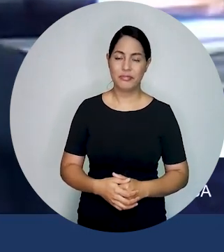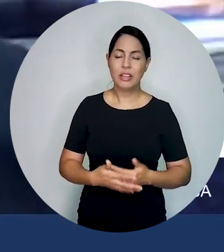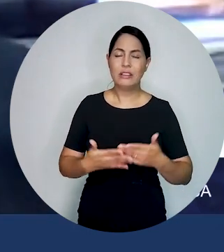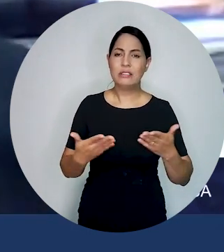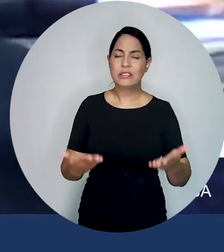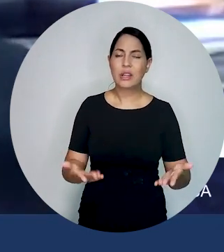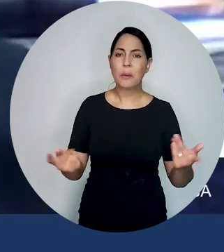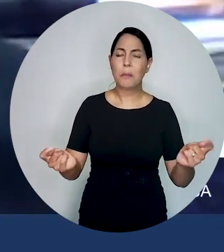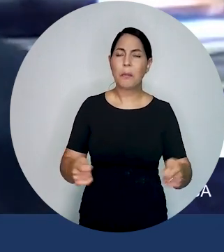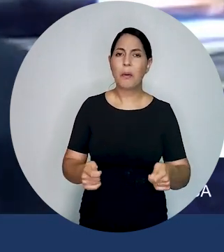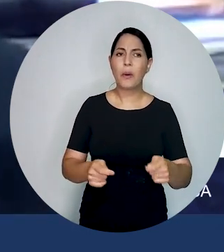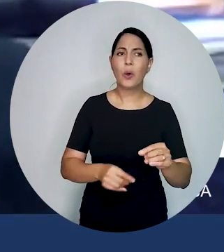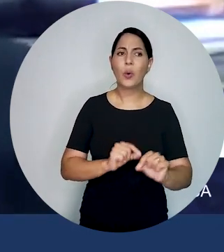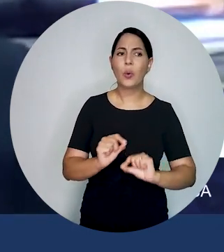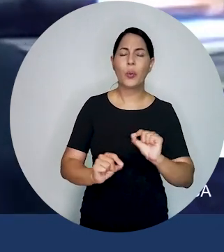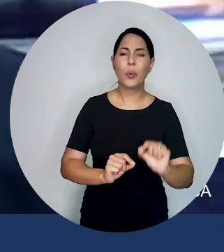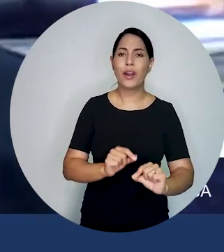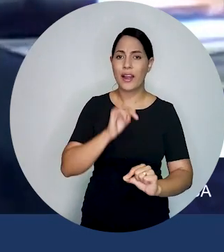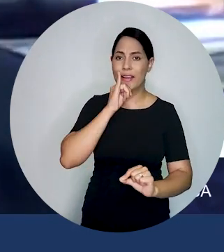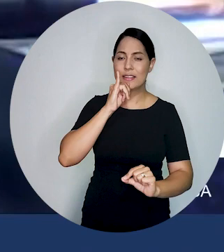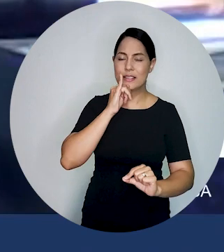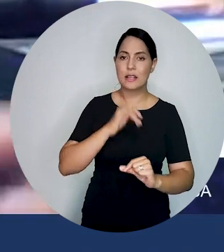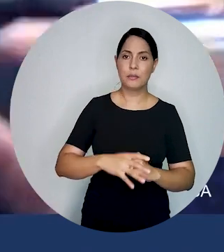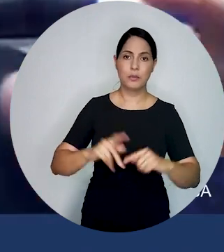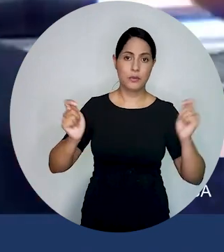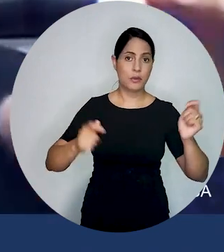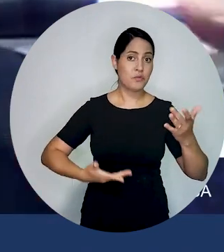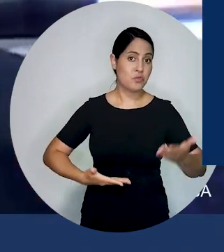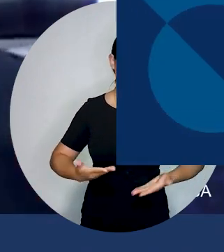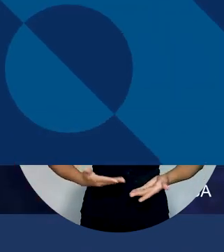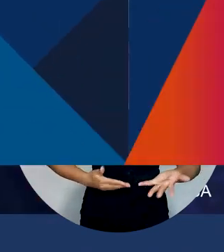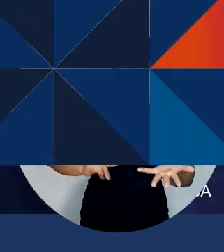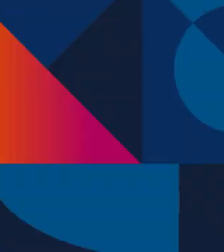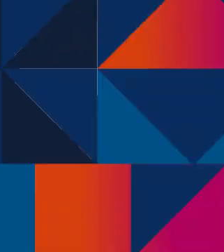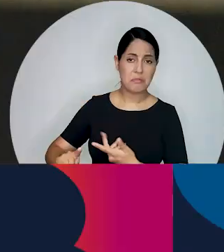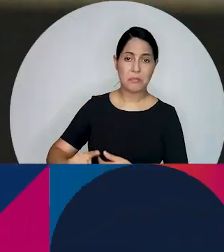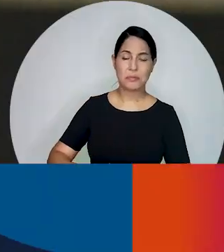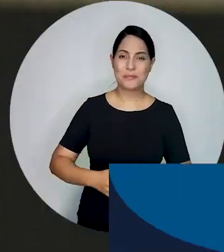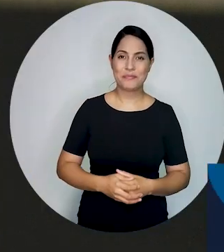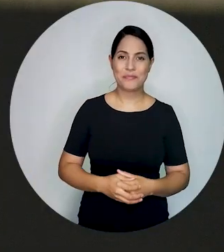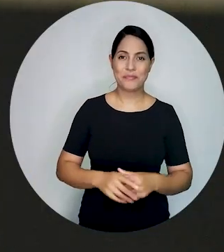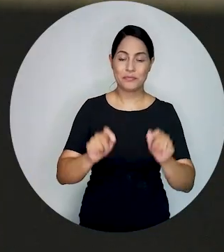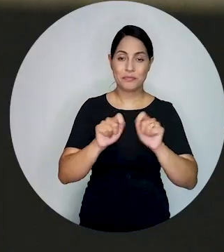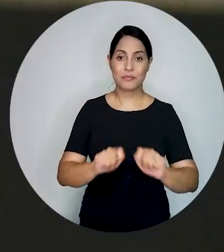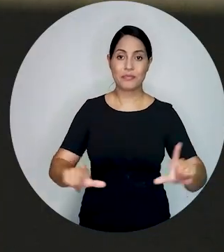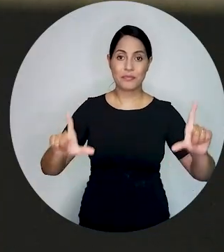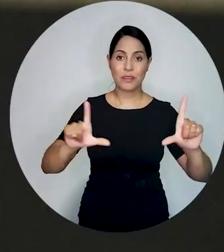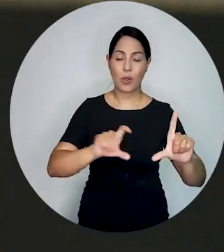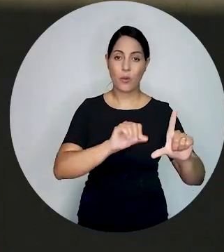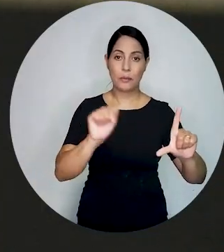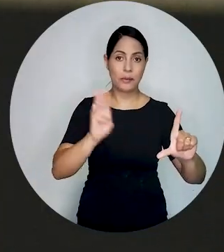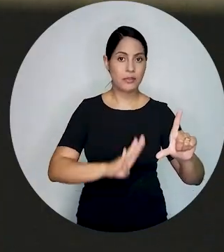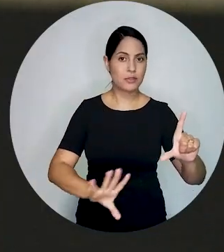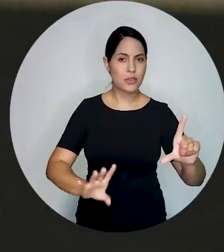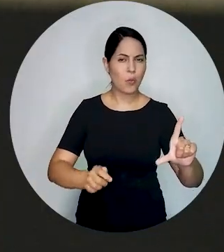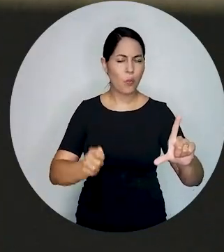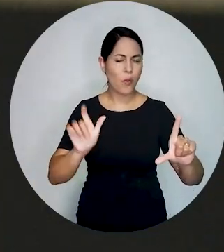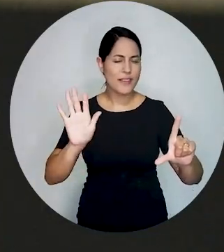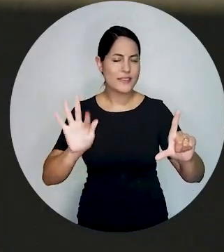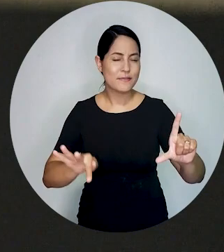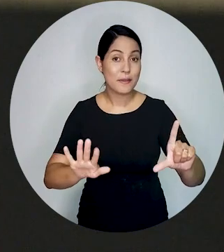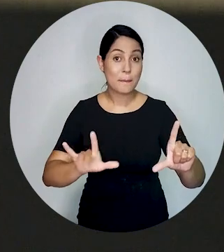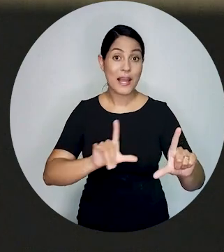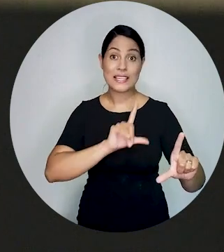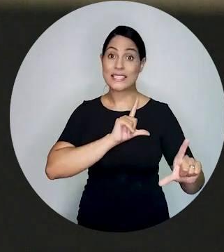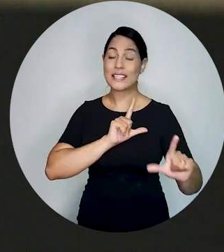Pode ser uma competência que estabelecida por critérios funcionais. Quase chegando ao fim do programa de hoje,